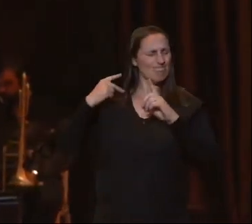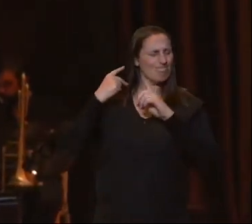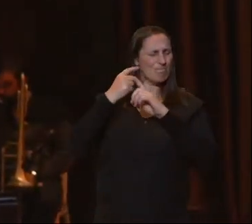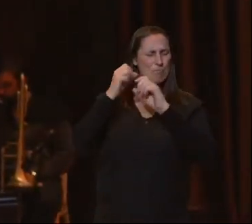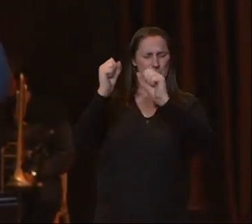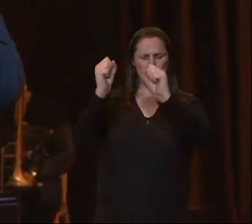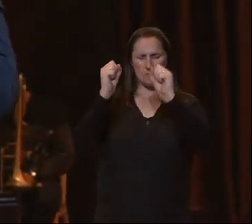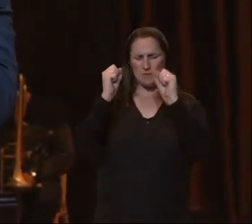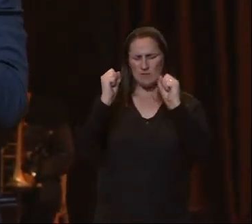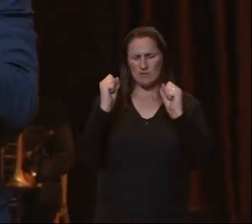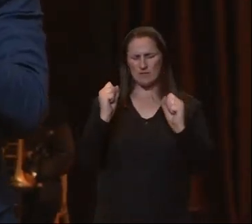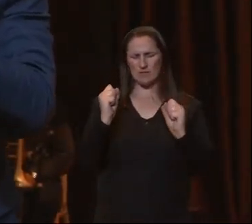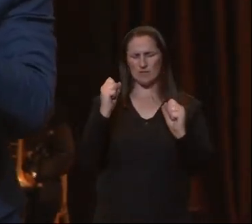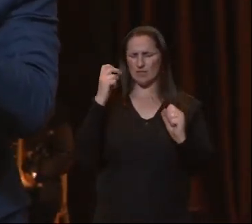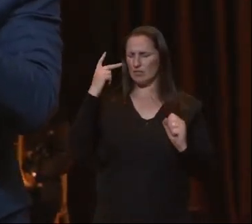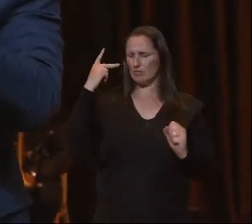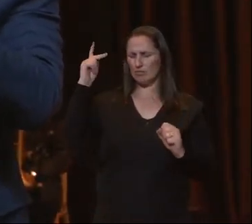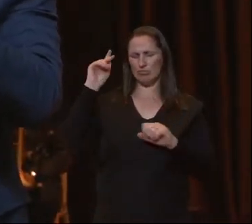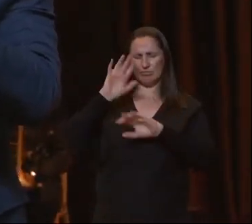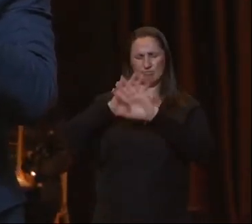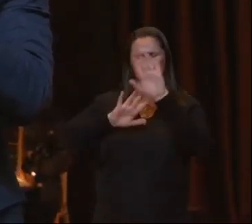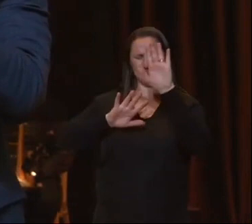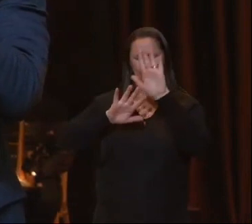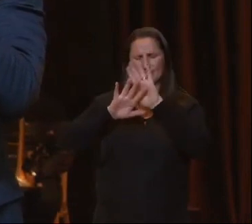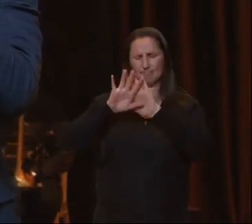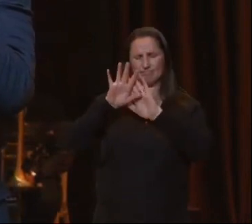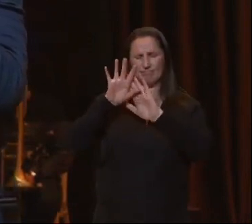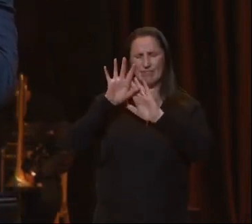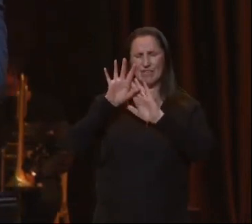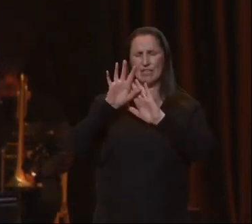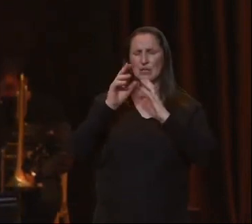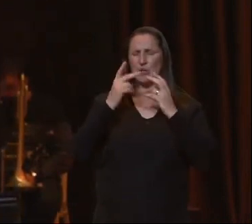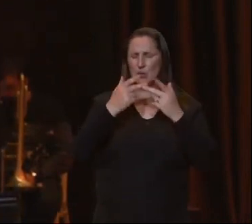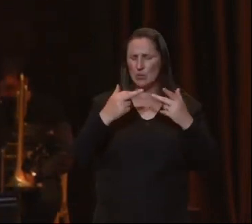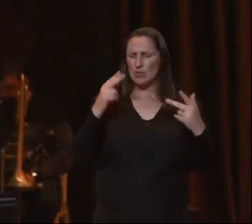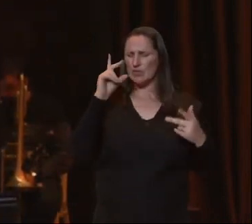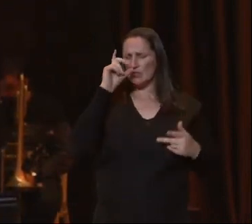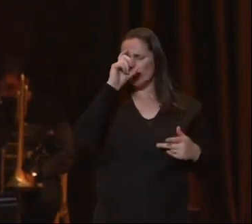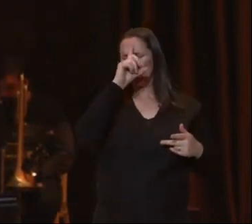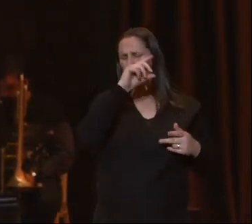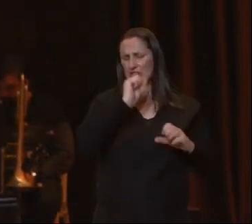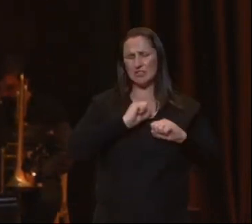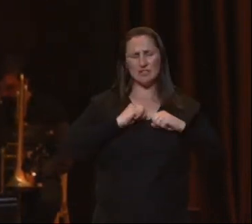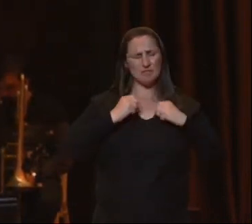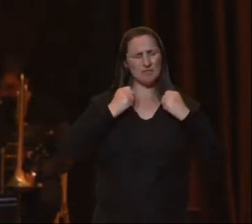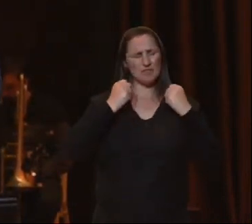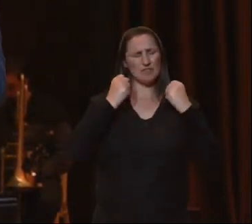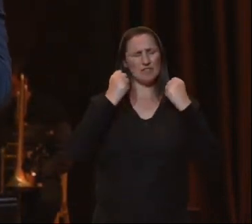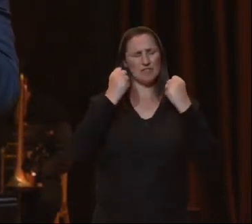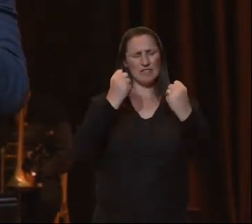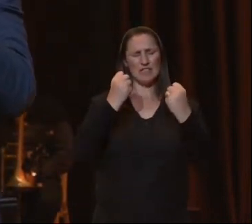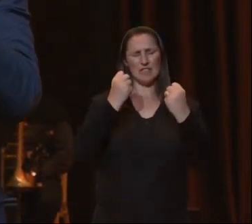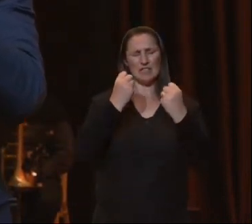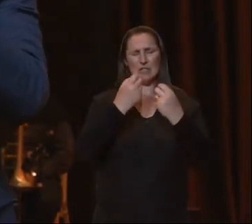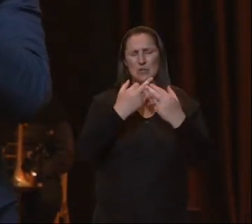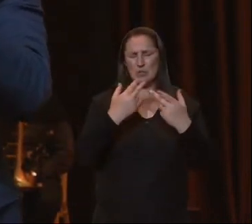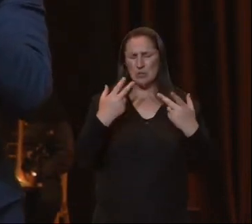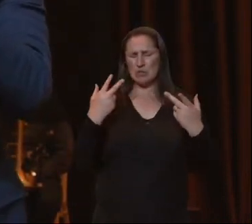sobrenatural para passarem por situações complicadas, para enfrentarem